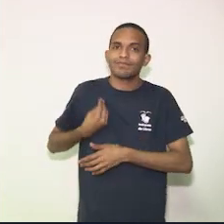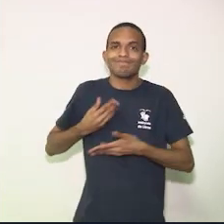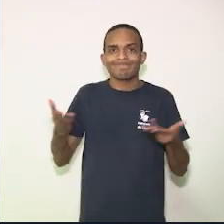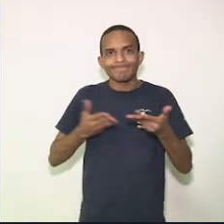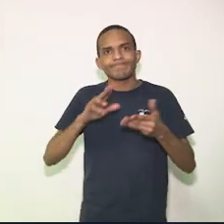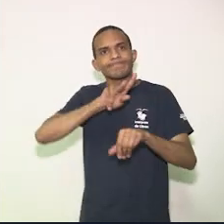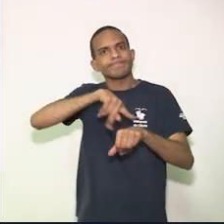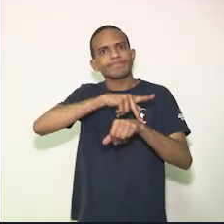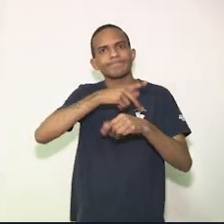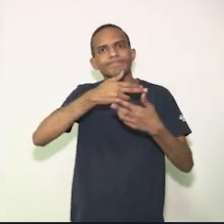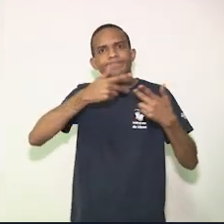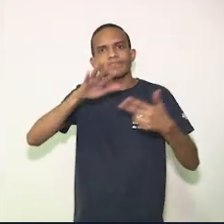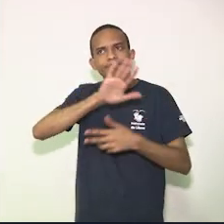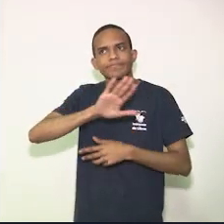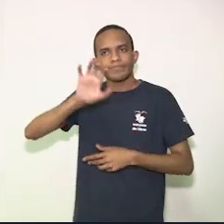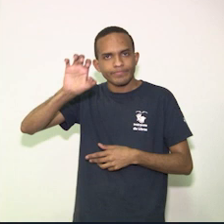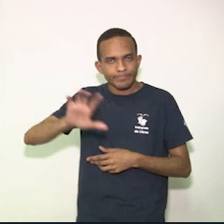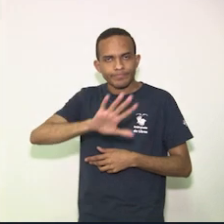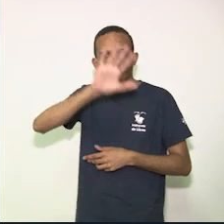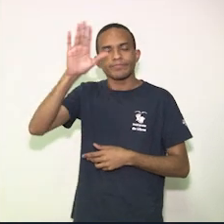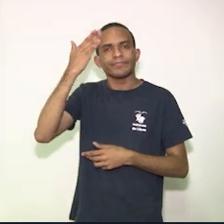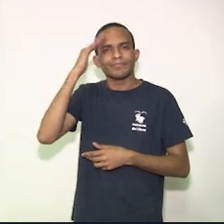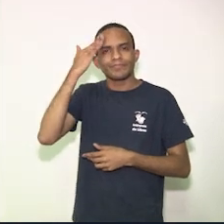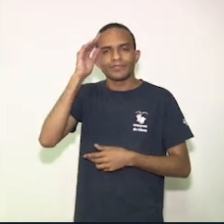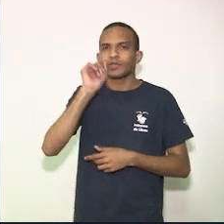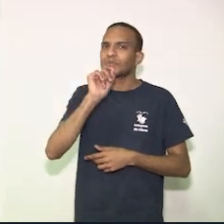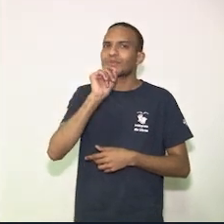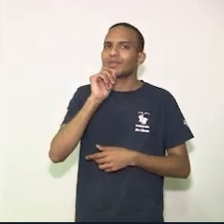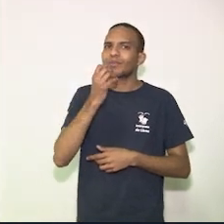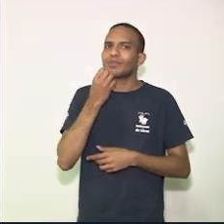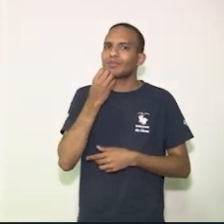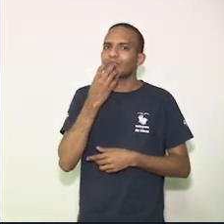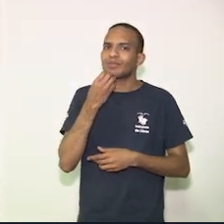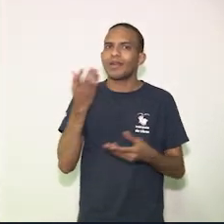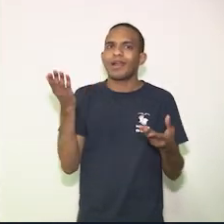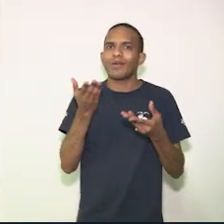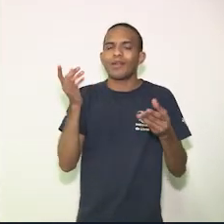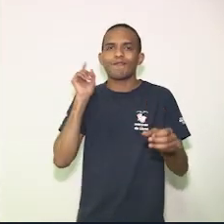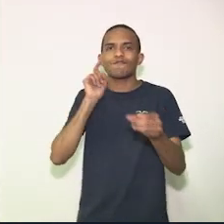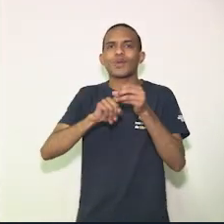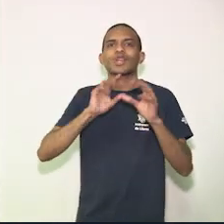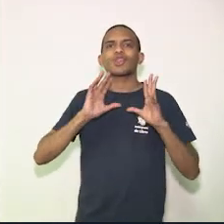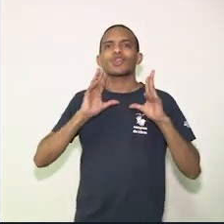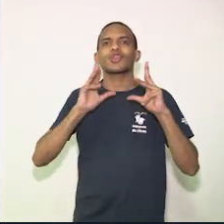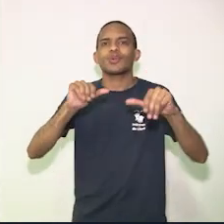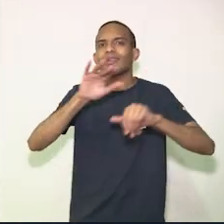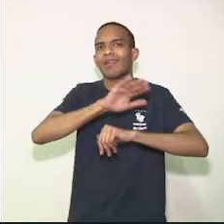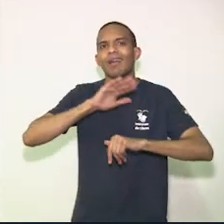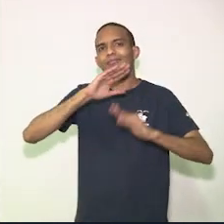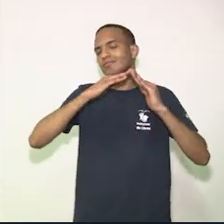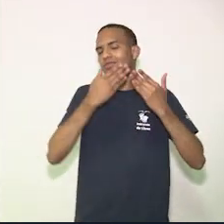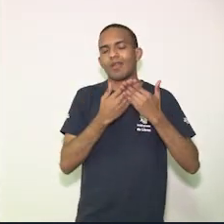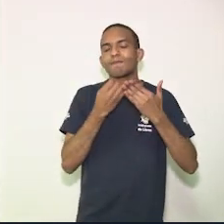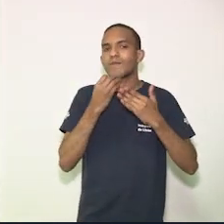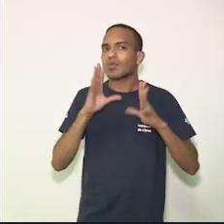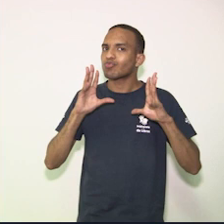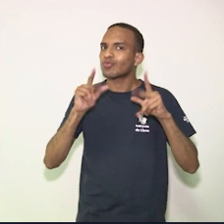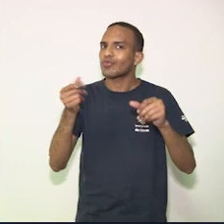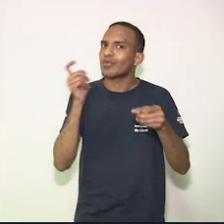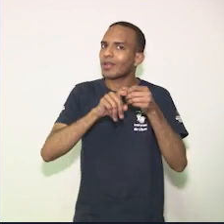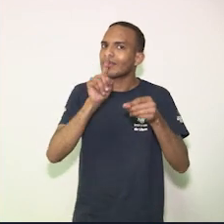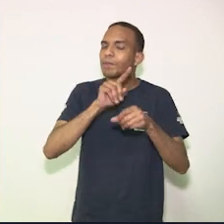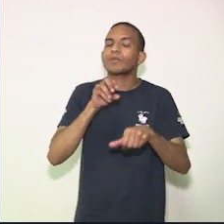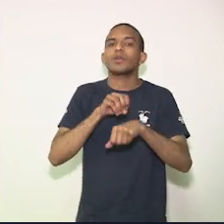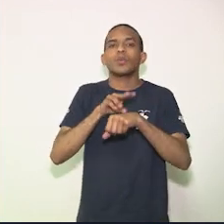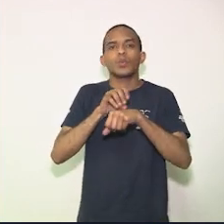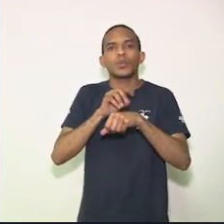dos países europeus, entende-se que não é oportuna a volta integral das atividades escolares. Então,